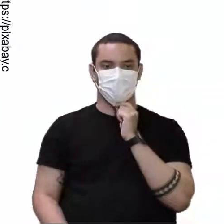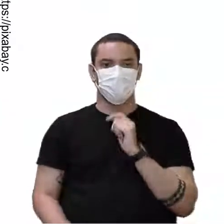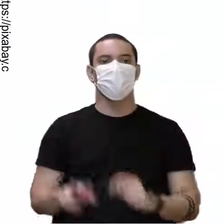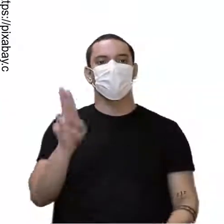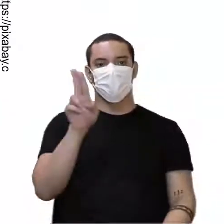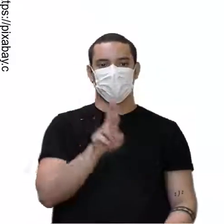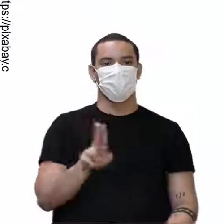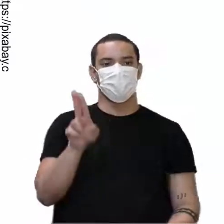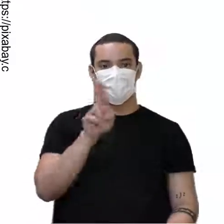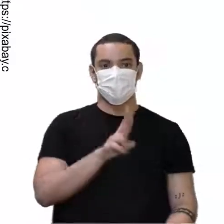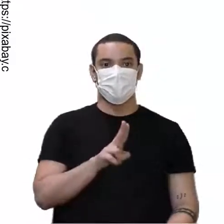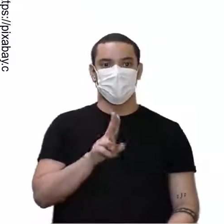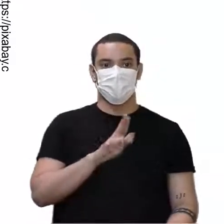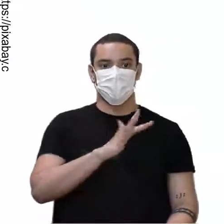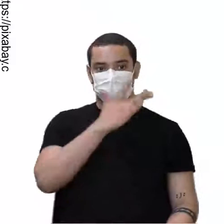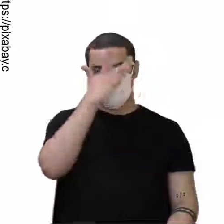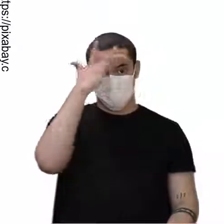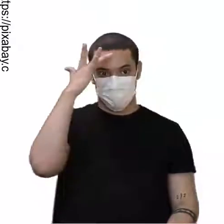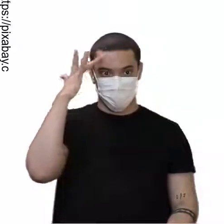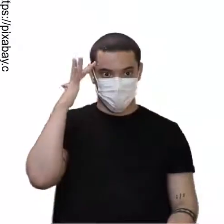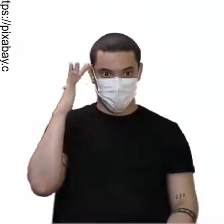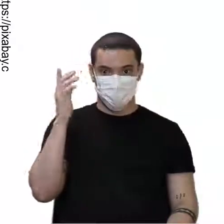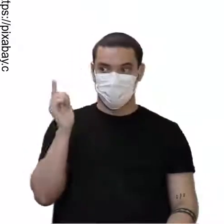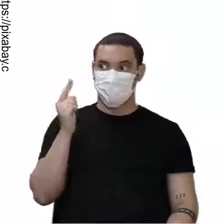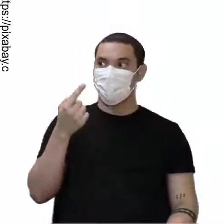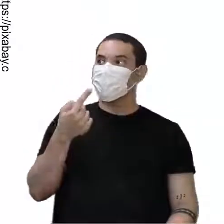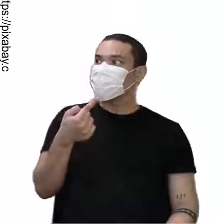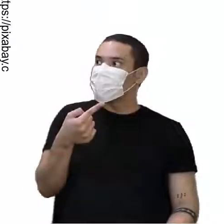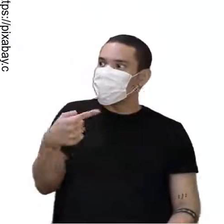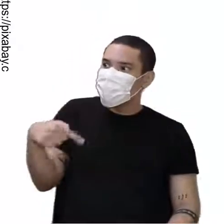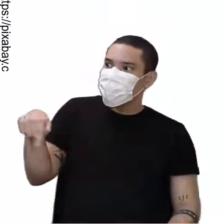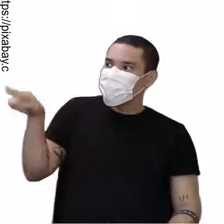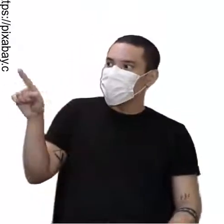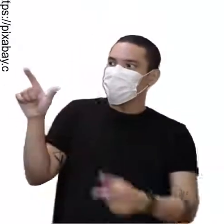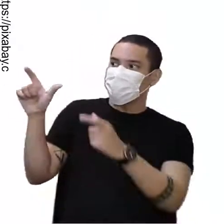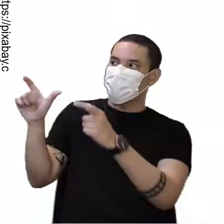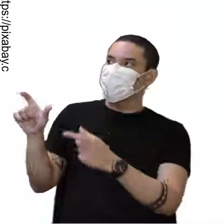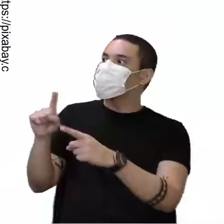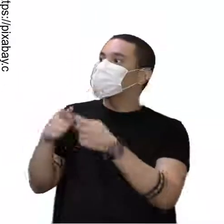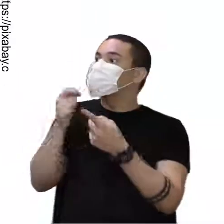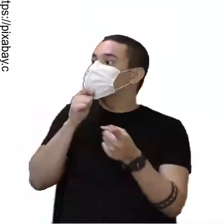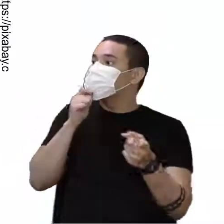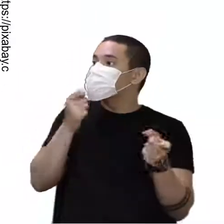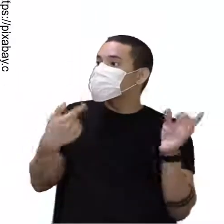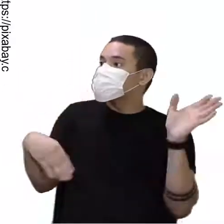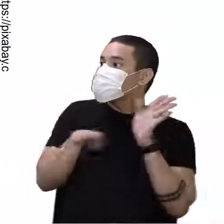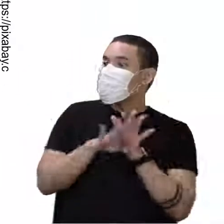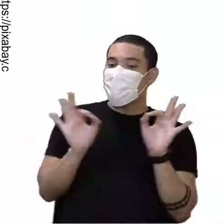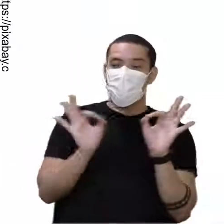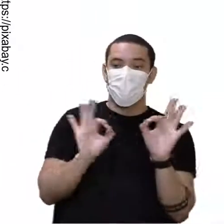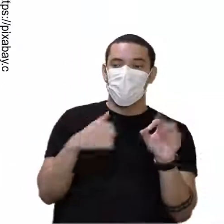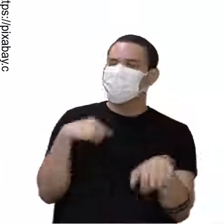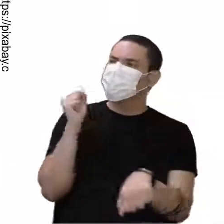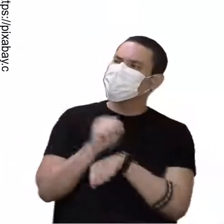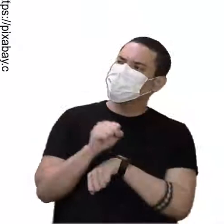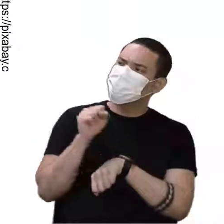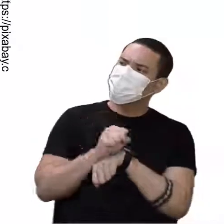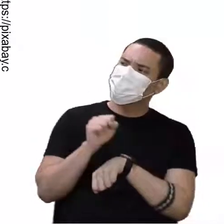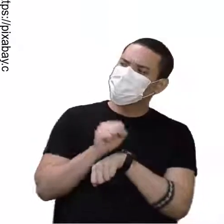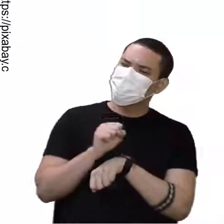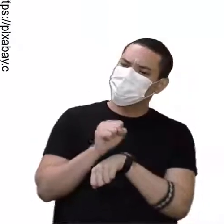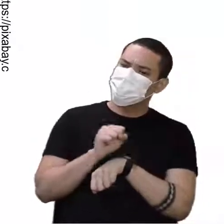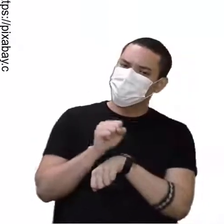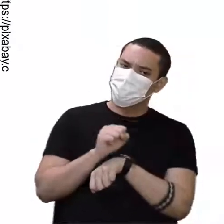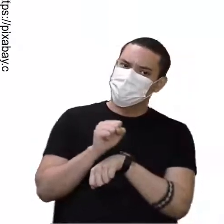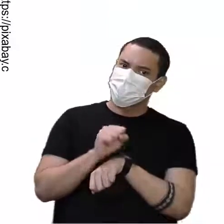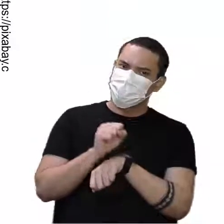é usado para indicar que algo ou alguém foi a algum lugar e ainda não voltou. Então, esse foi e não